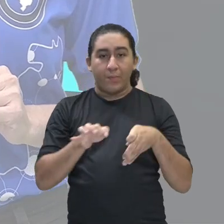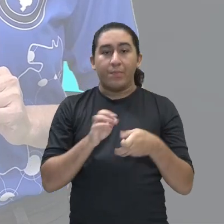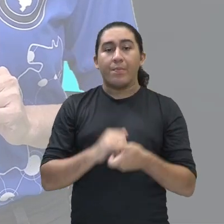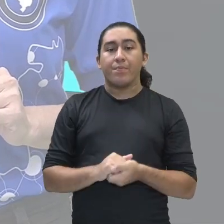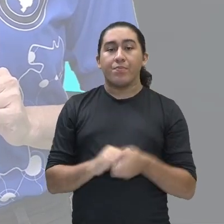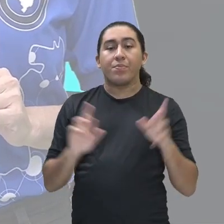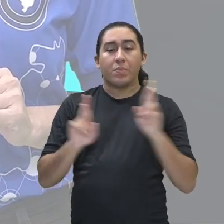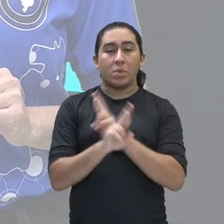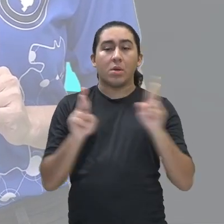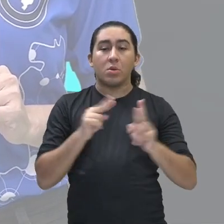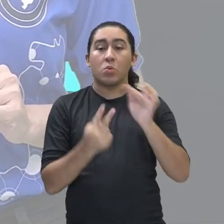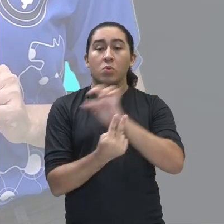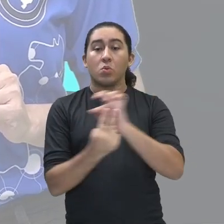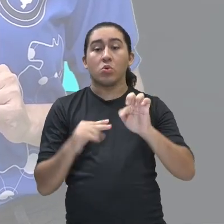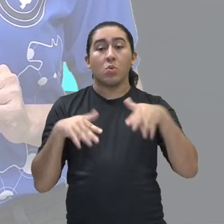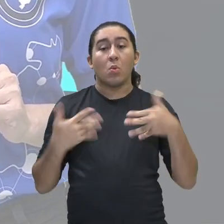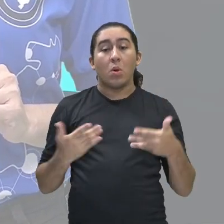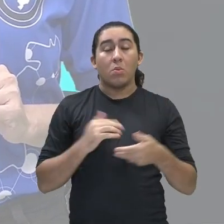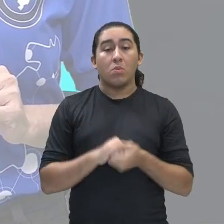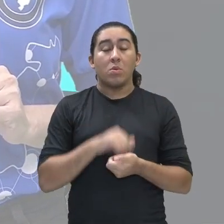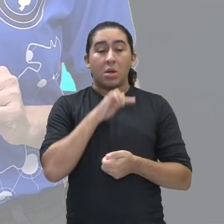é a palavra niece.